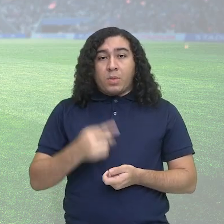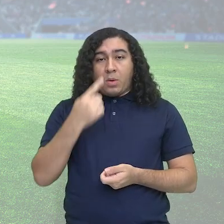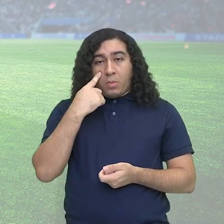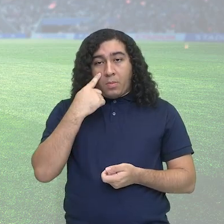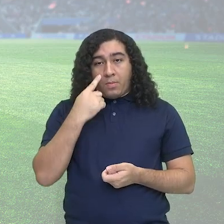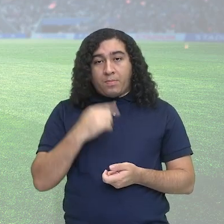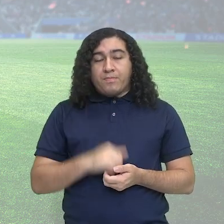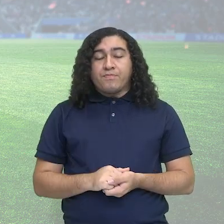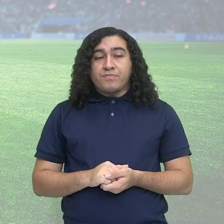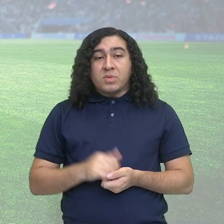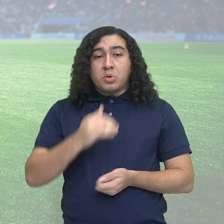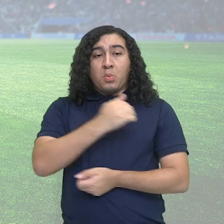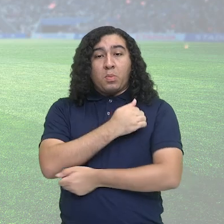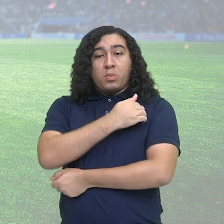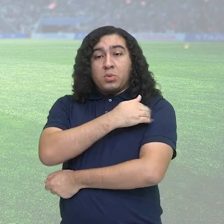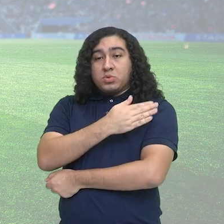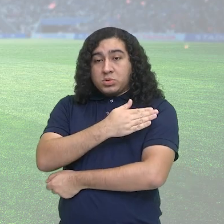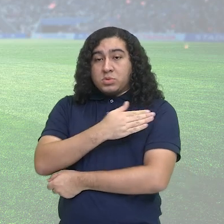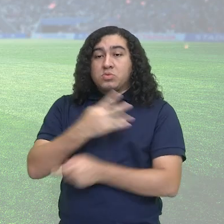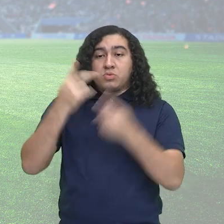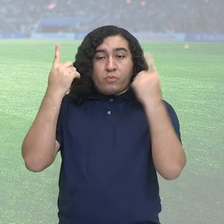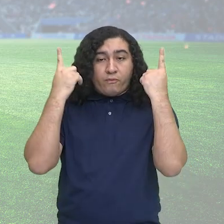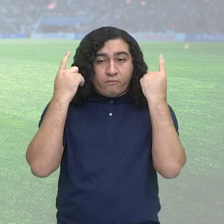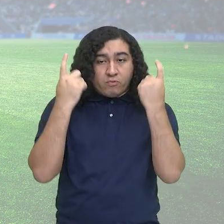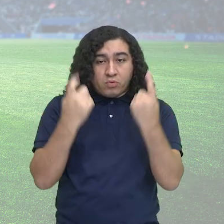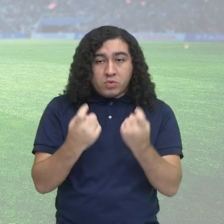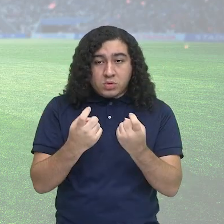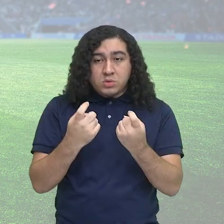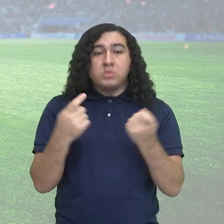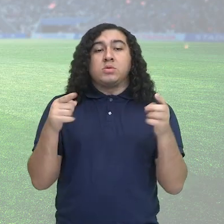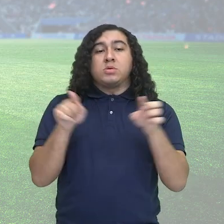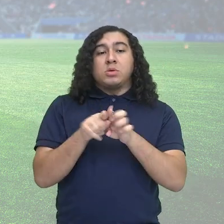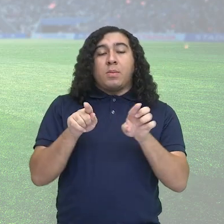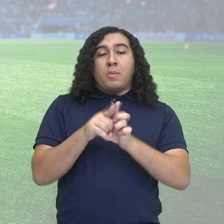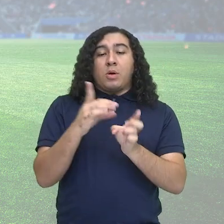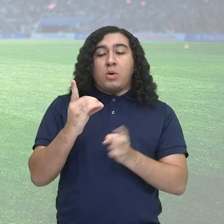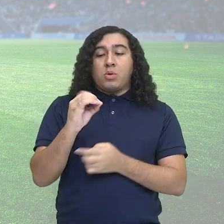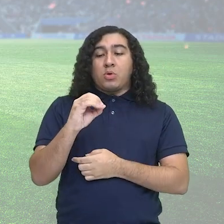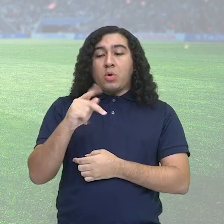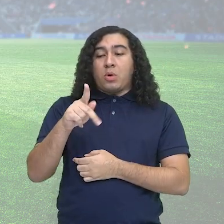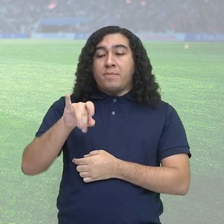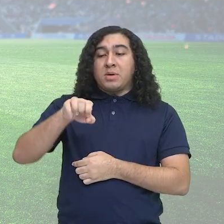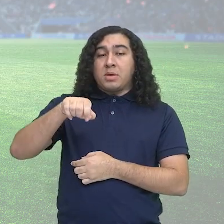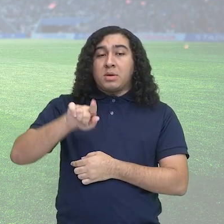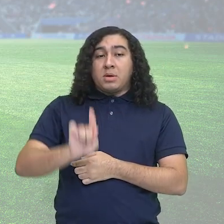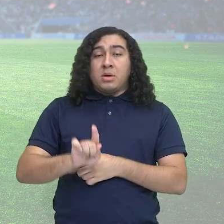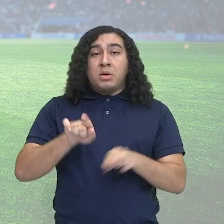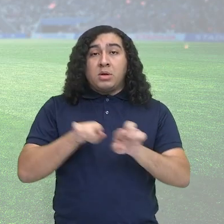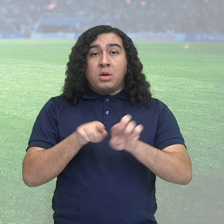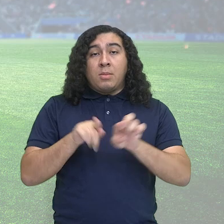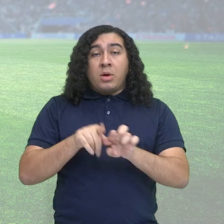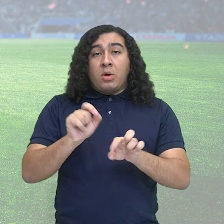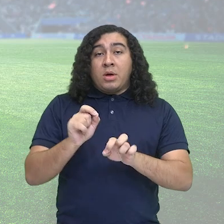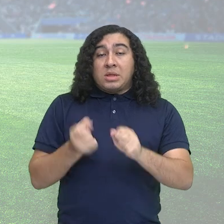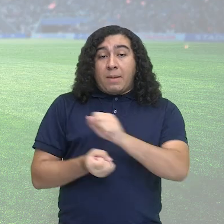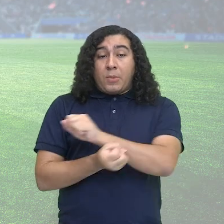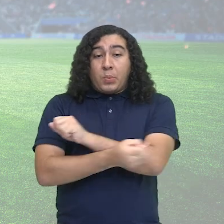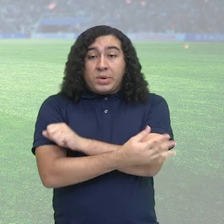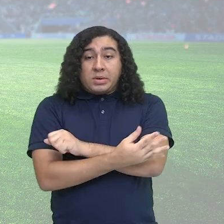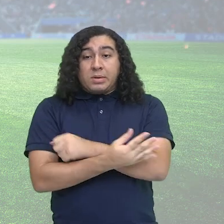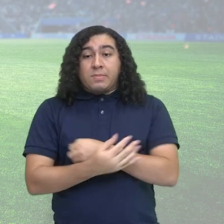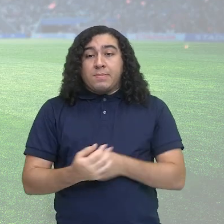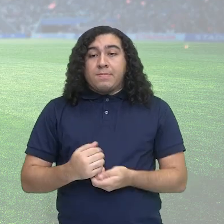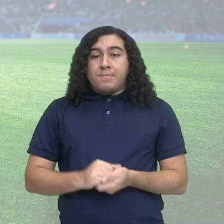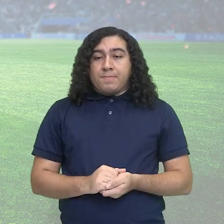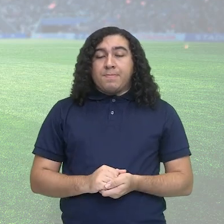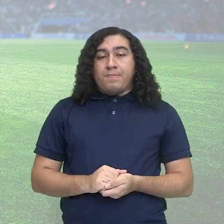então do preconceito, da violência, do doping e da propina, né? Então, tudo